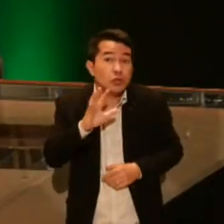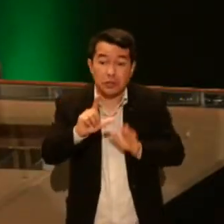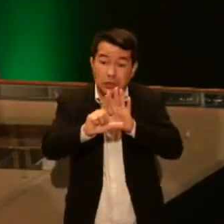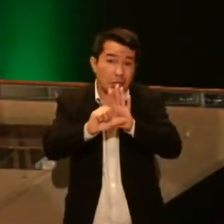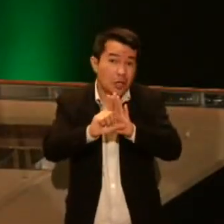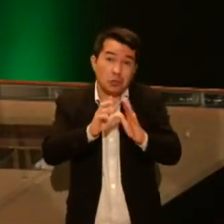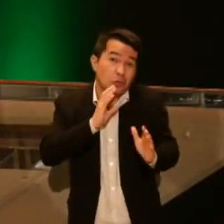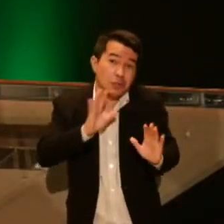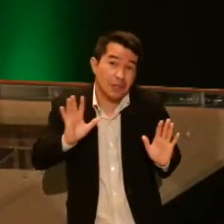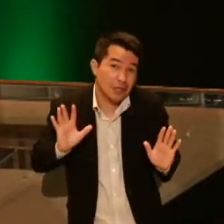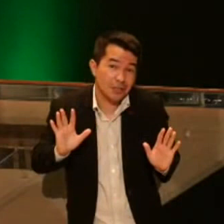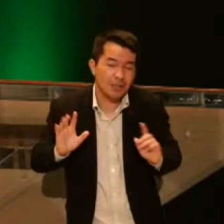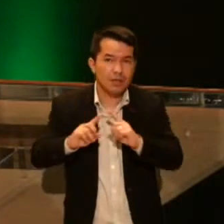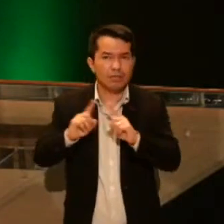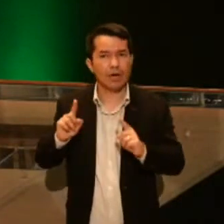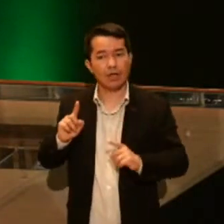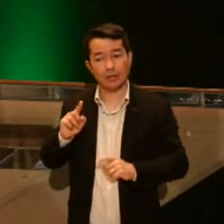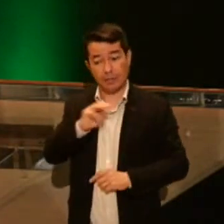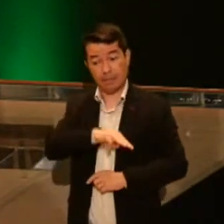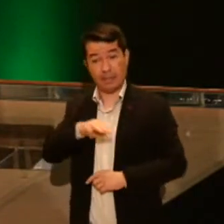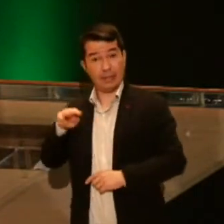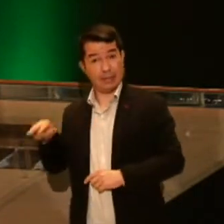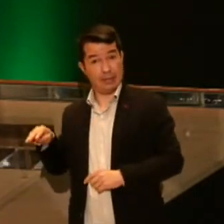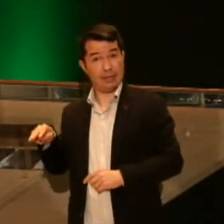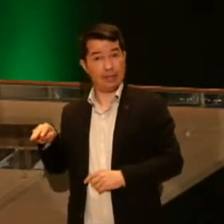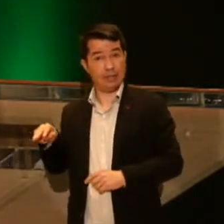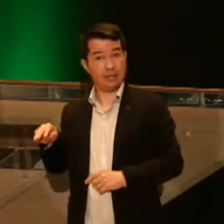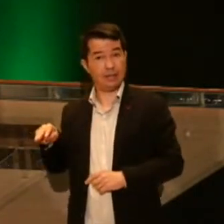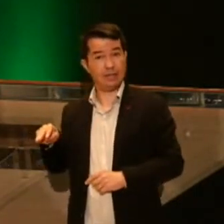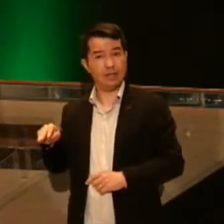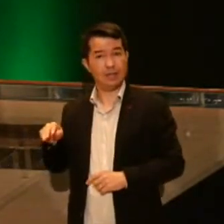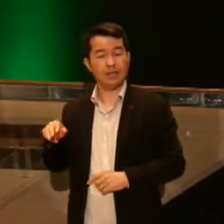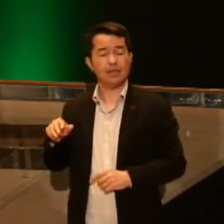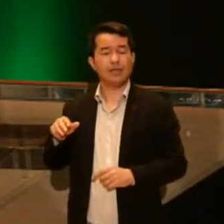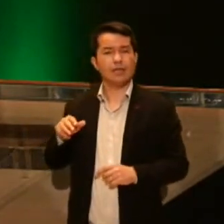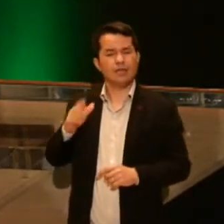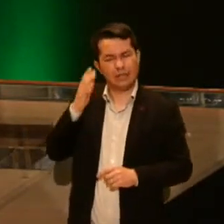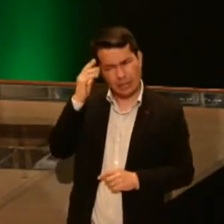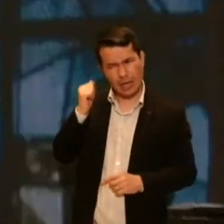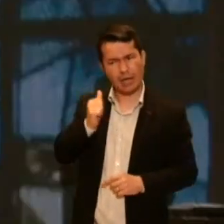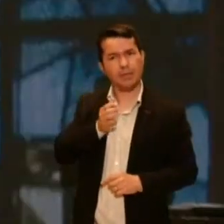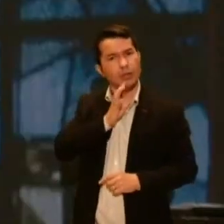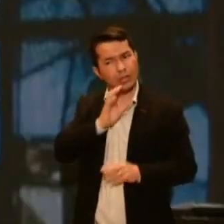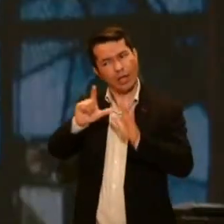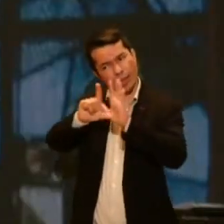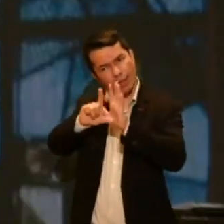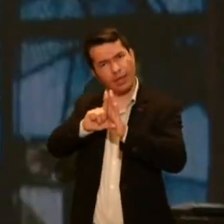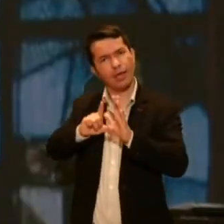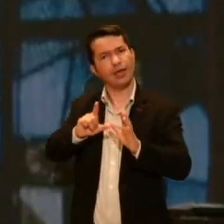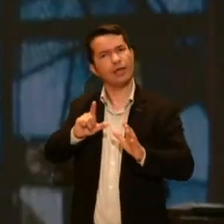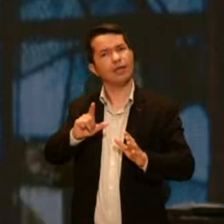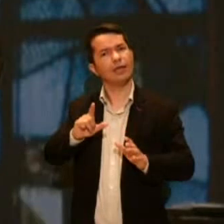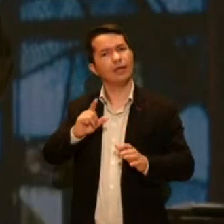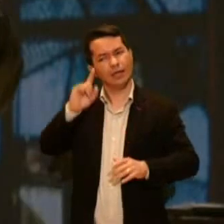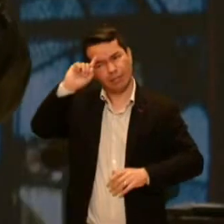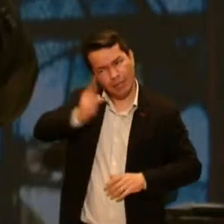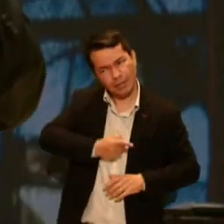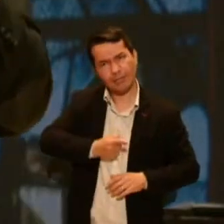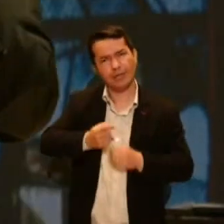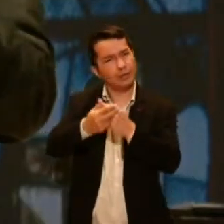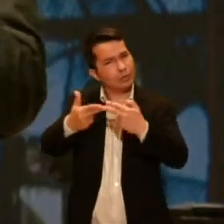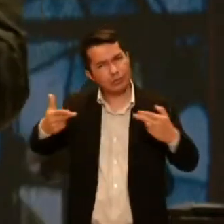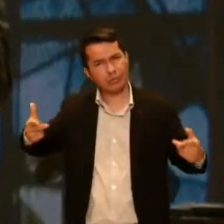porque eles também esperavam o Messias prometido. Eles estavam muito perto da palavra, porque